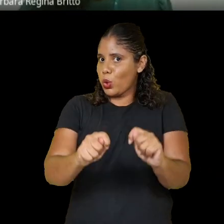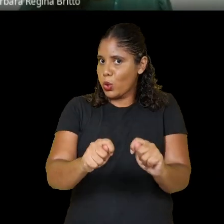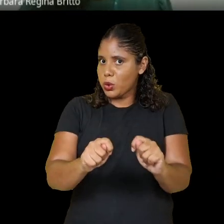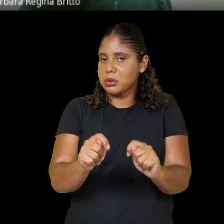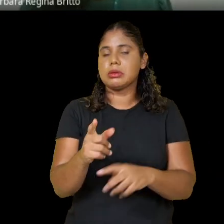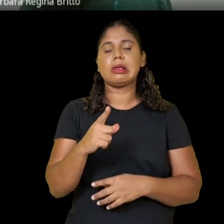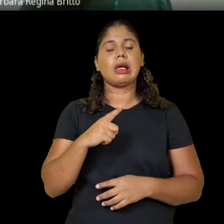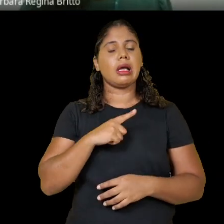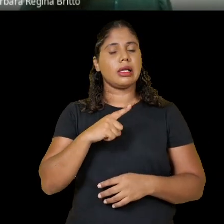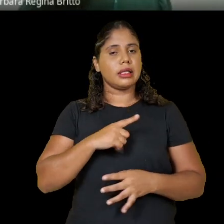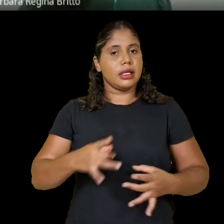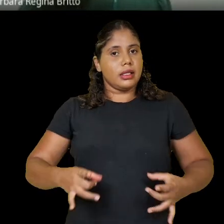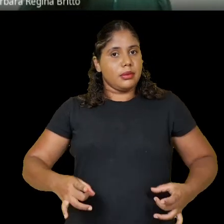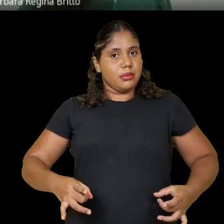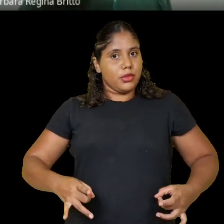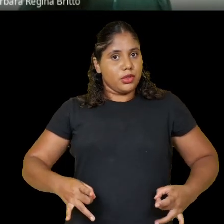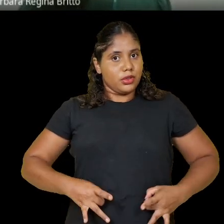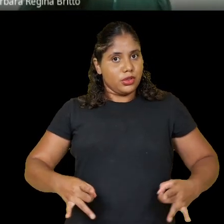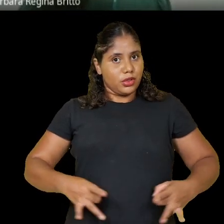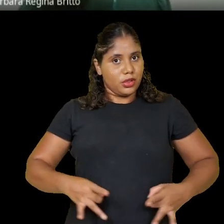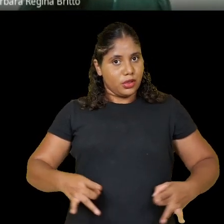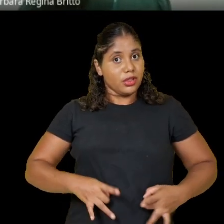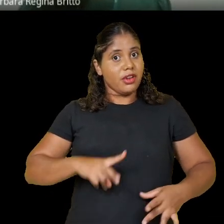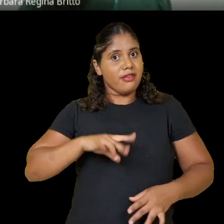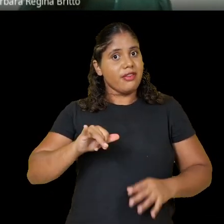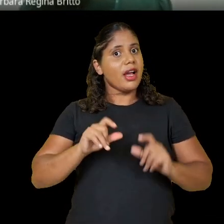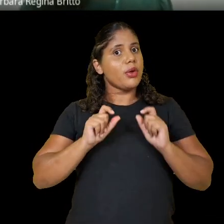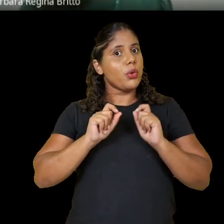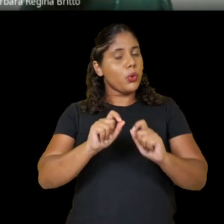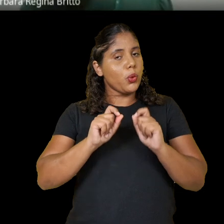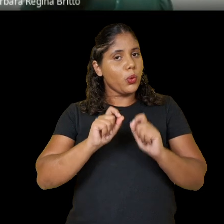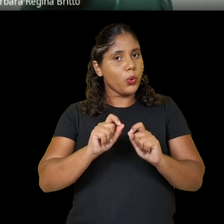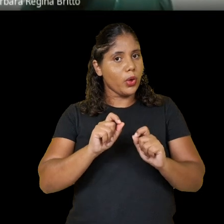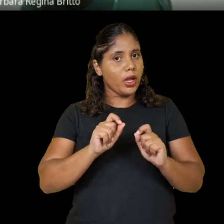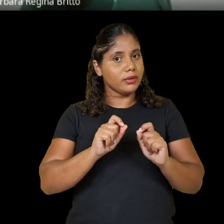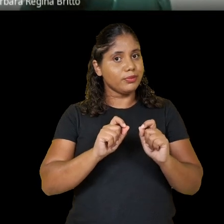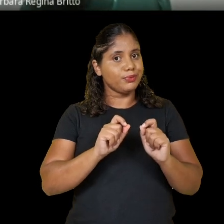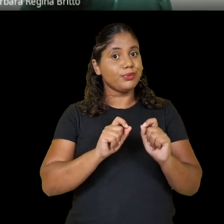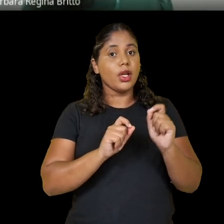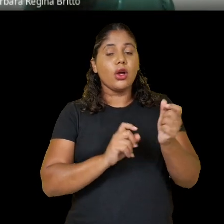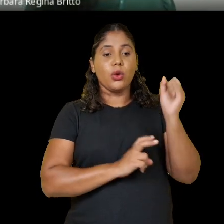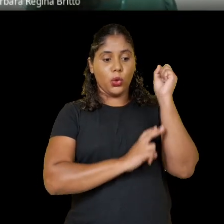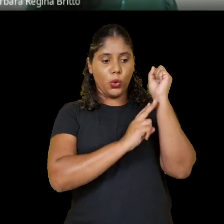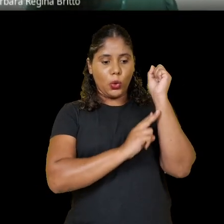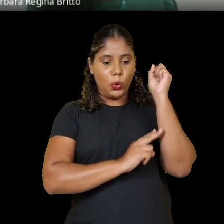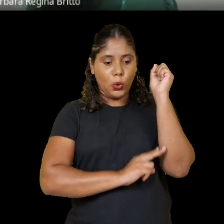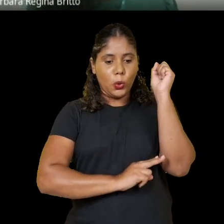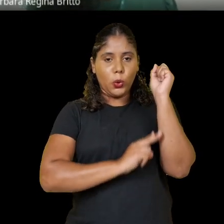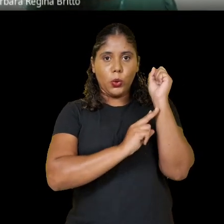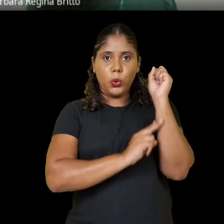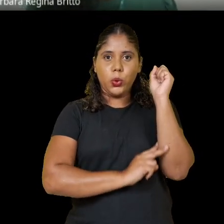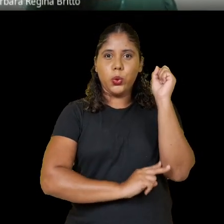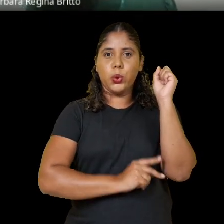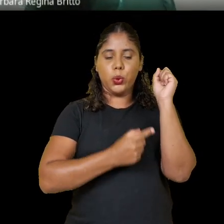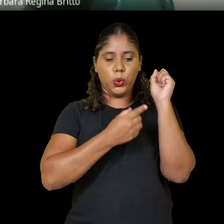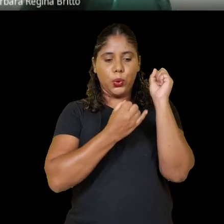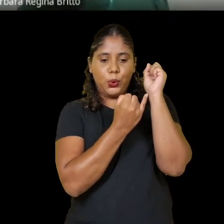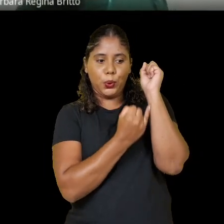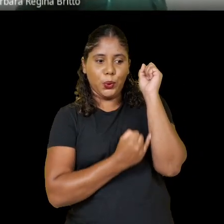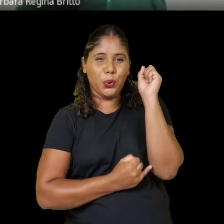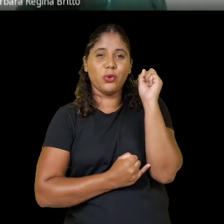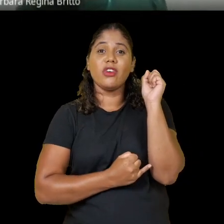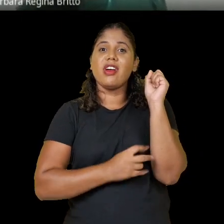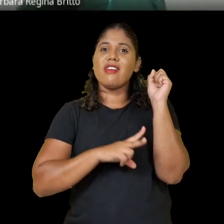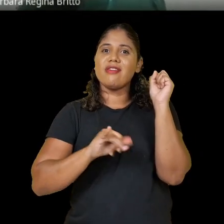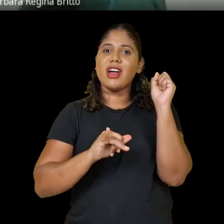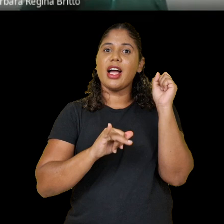relaxamento dos vasos também. E aí esses vasos, eles ficam mais dilatadinhos, então por isso diminui a resistência vascular. E aí o